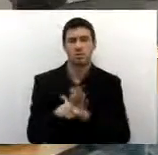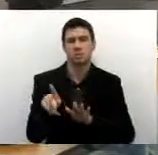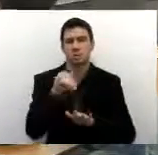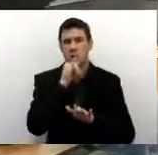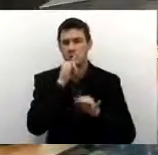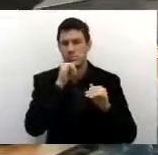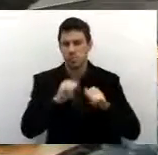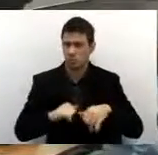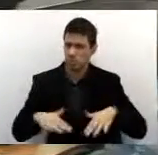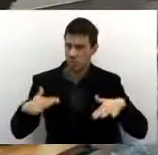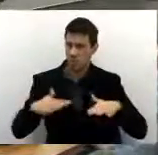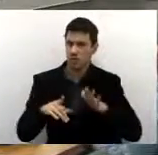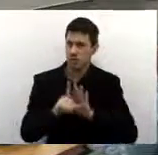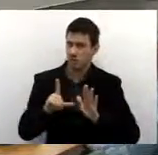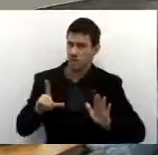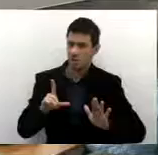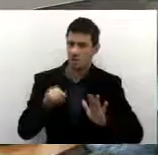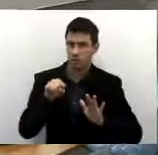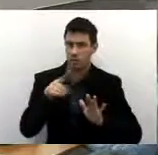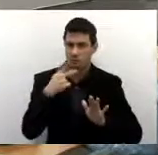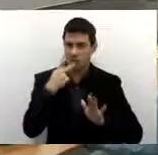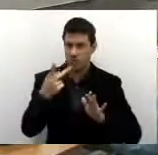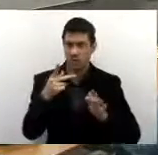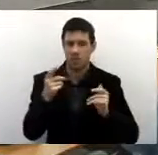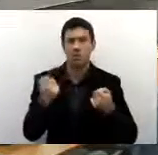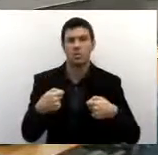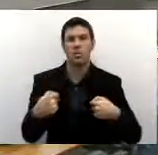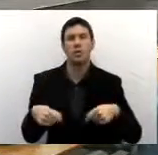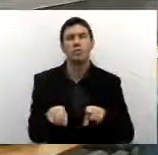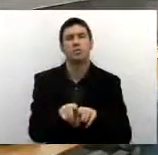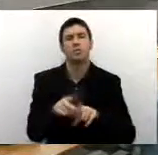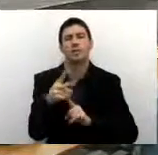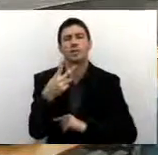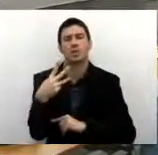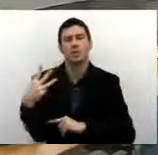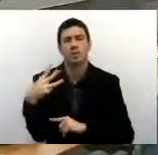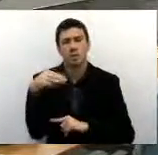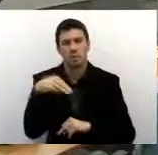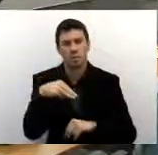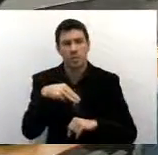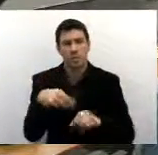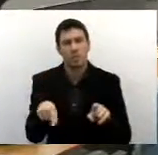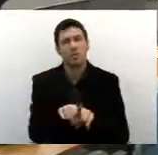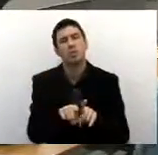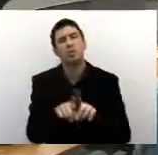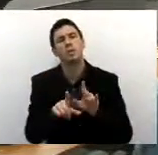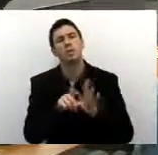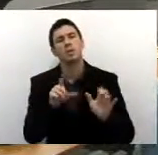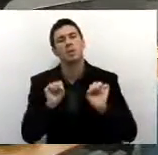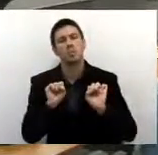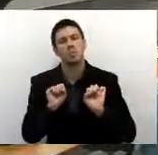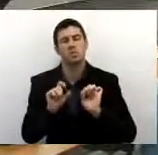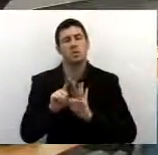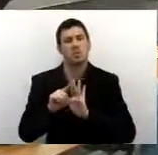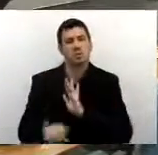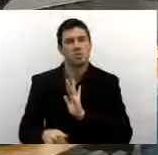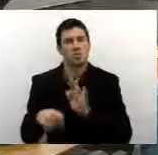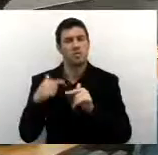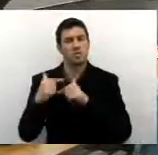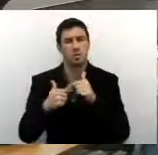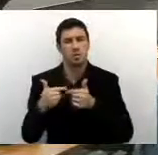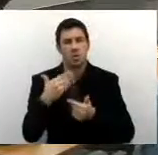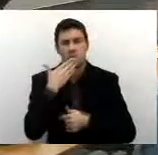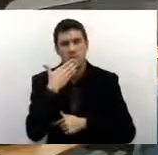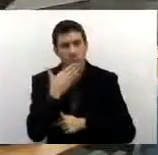a audiência um pouco antes, o senhor bem falou, com 23 minutos, ainda restaria um tempo, a gente poderia adiantar os trabalhos... Eu